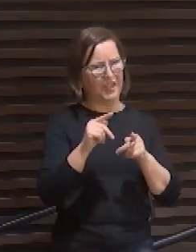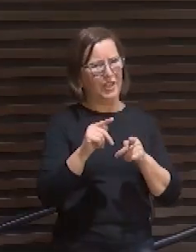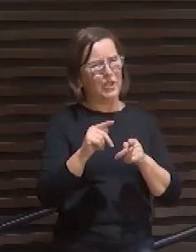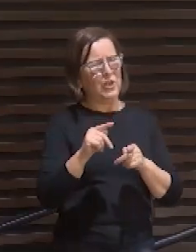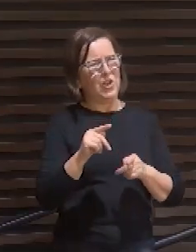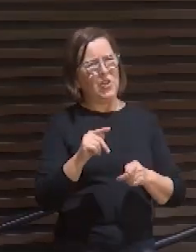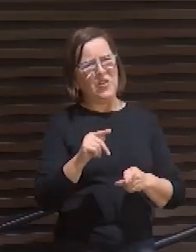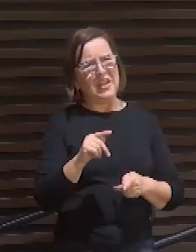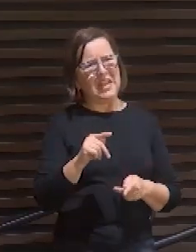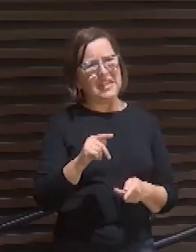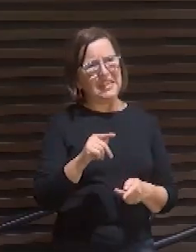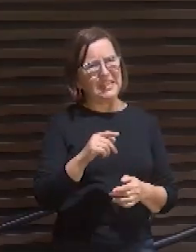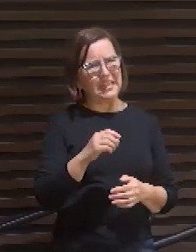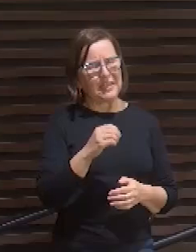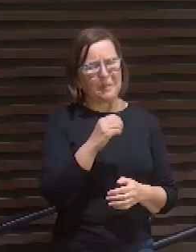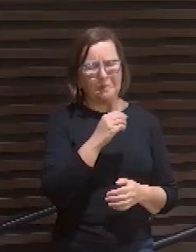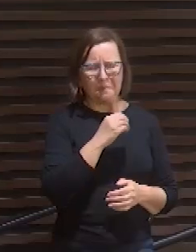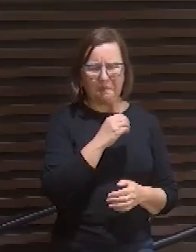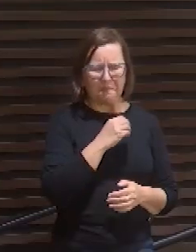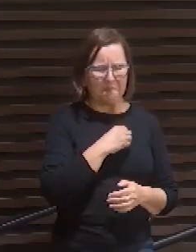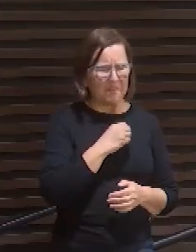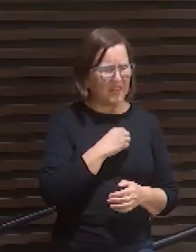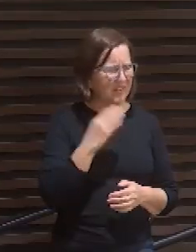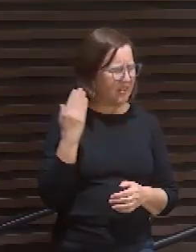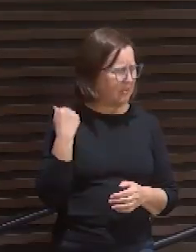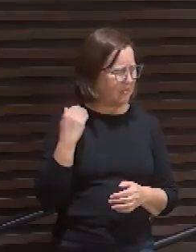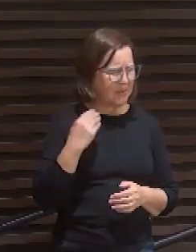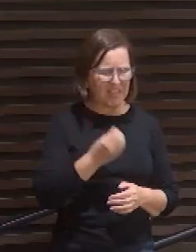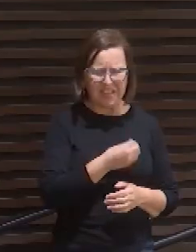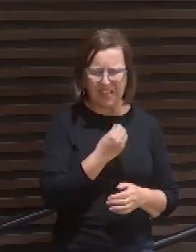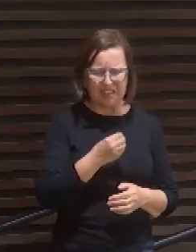na remanescência daquele pecado.